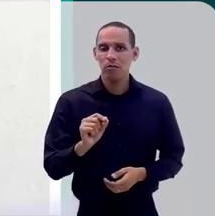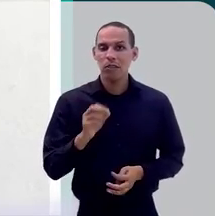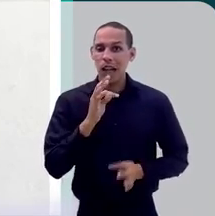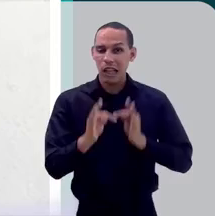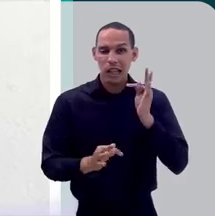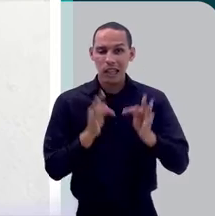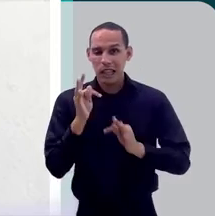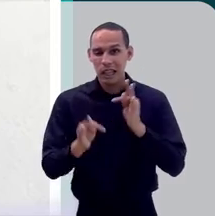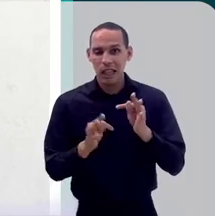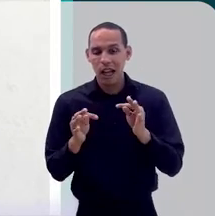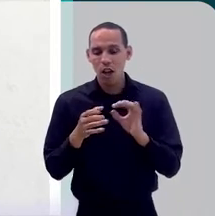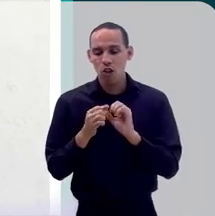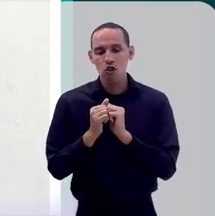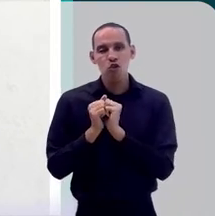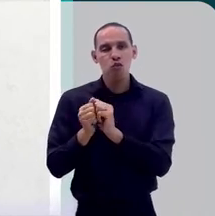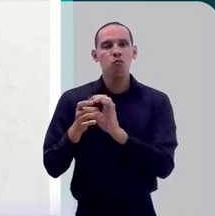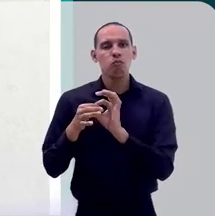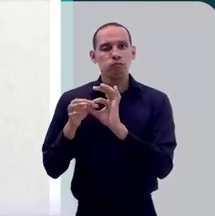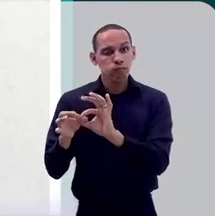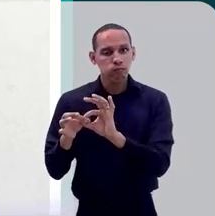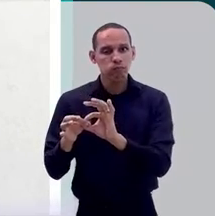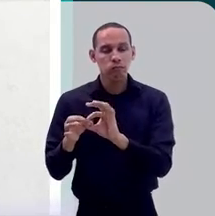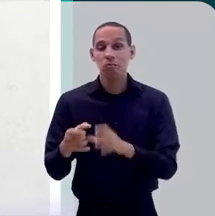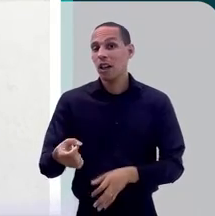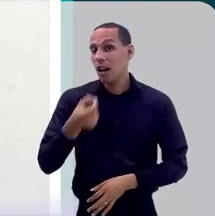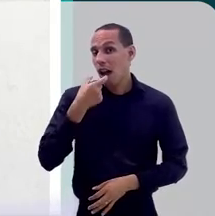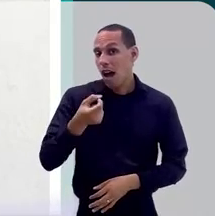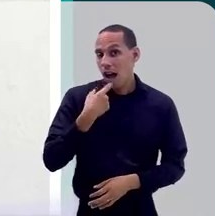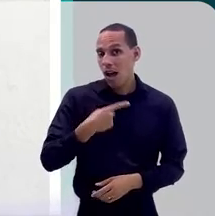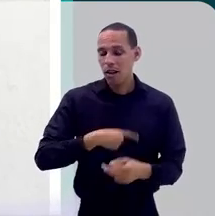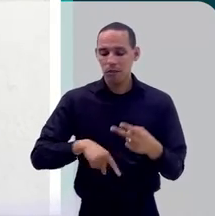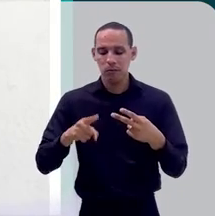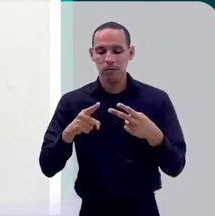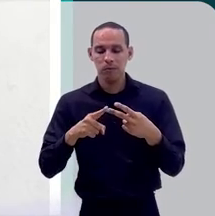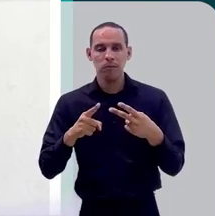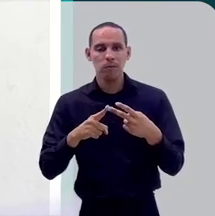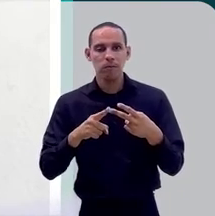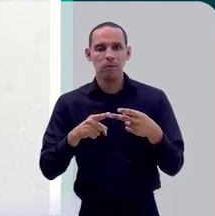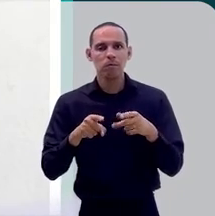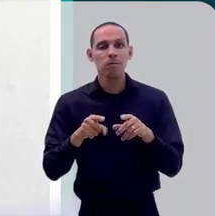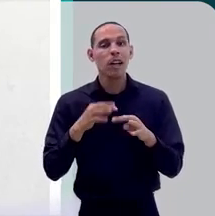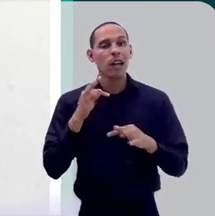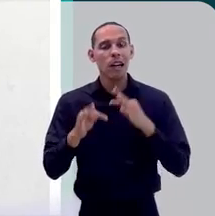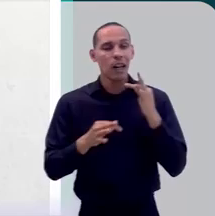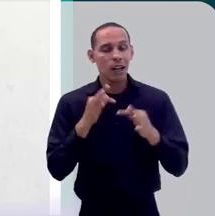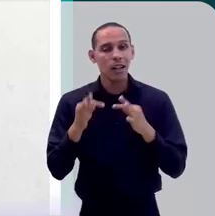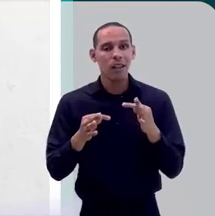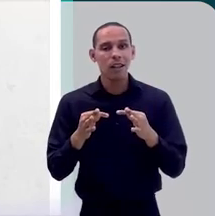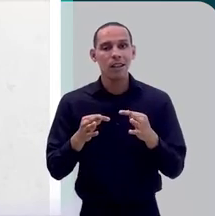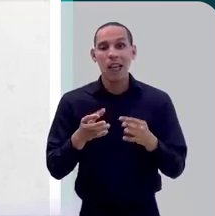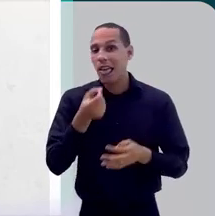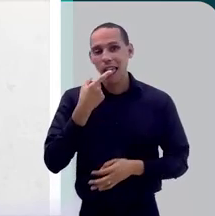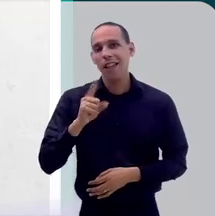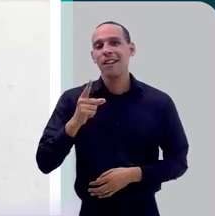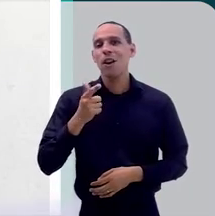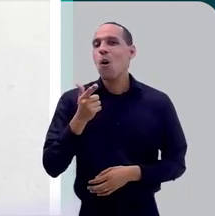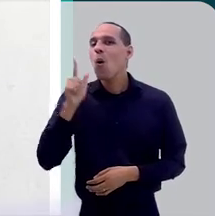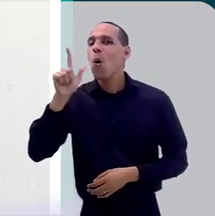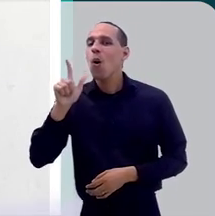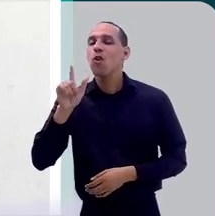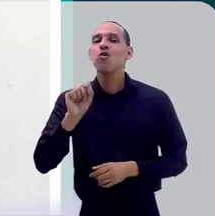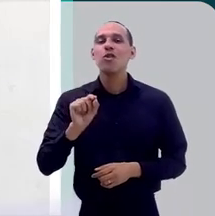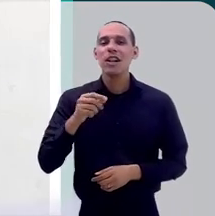esse tratamento ele vai aliar remédio e tratamentos que não